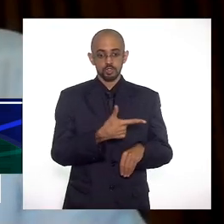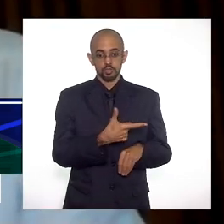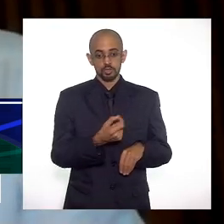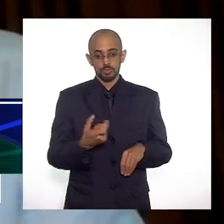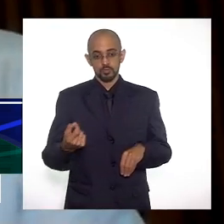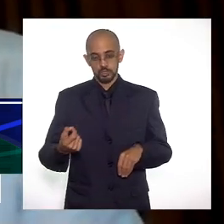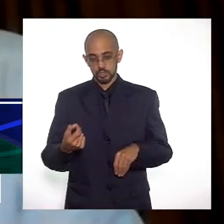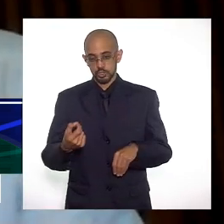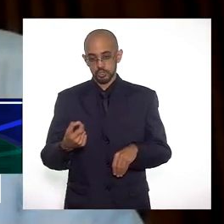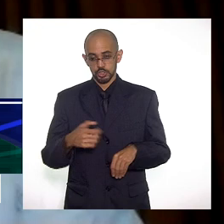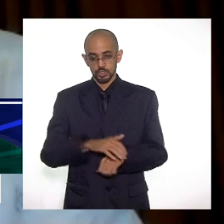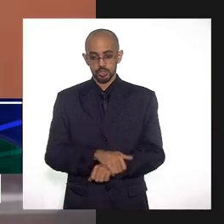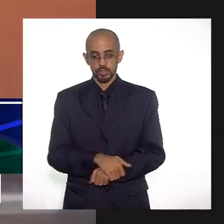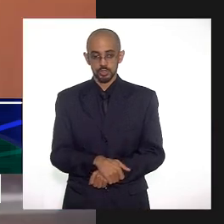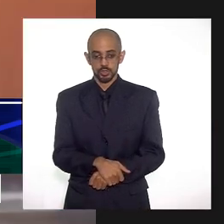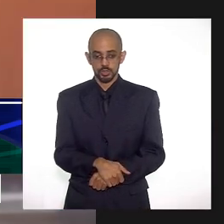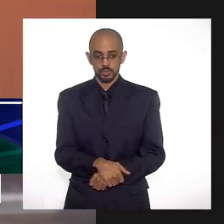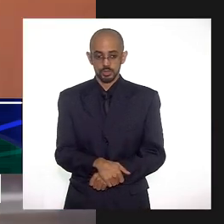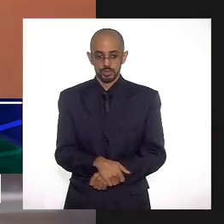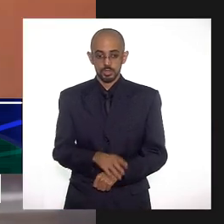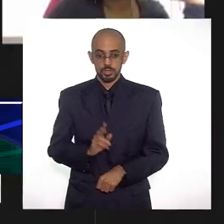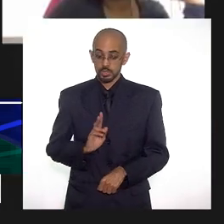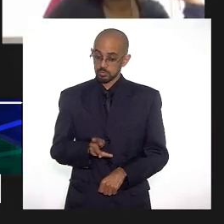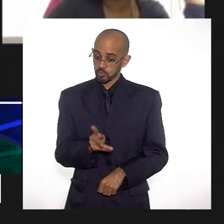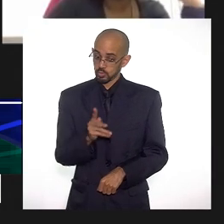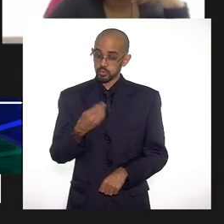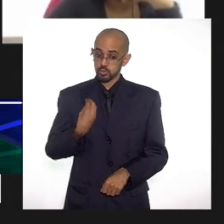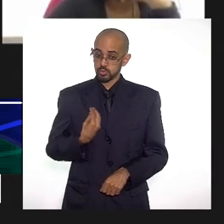2020. Está em vigor.